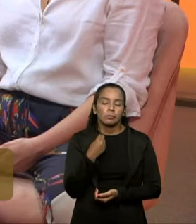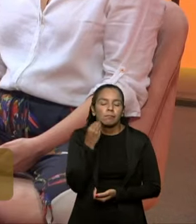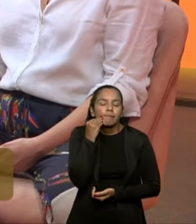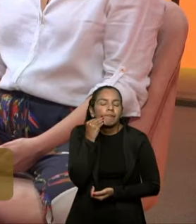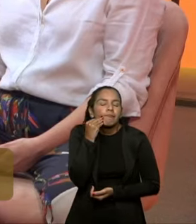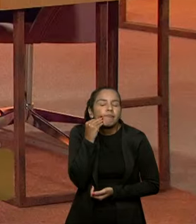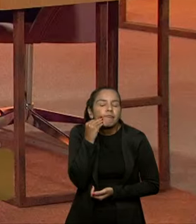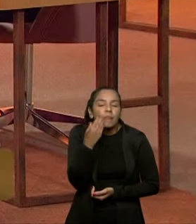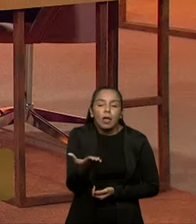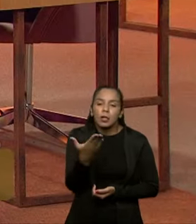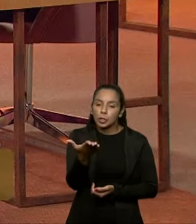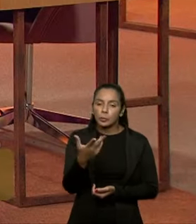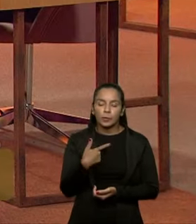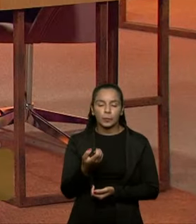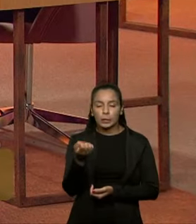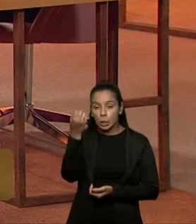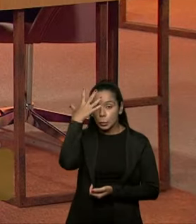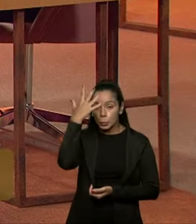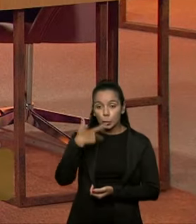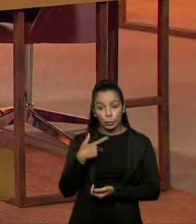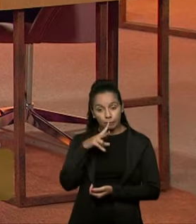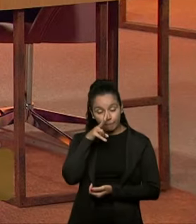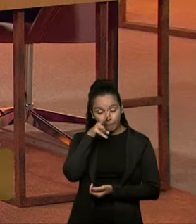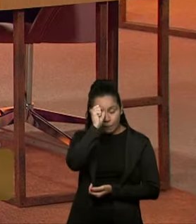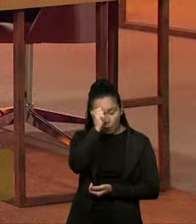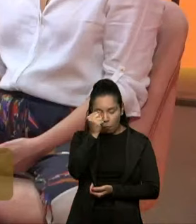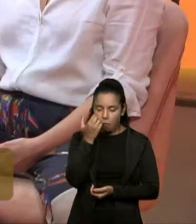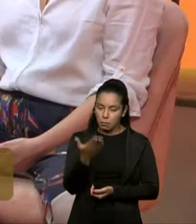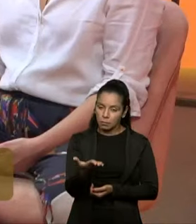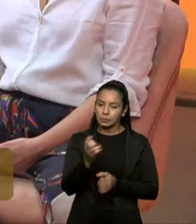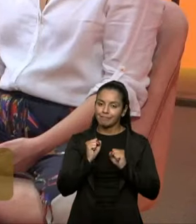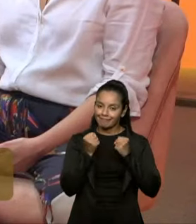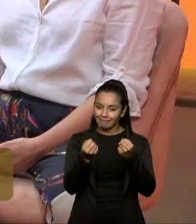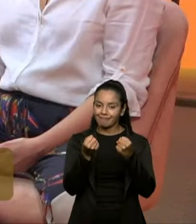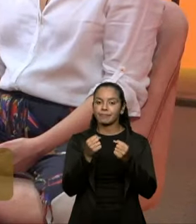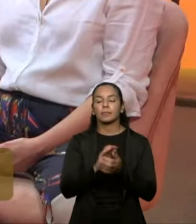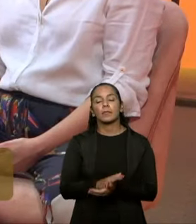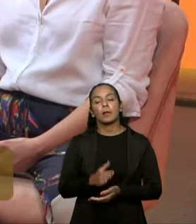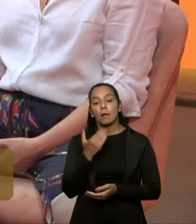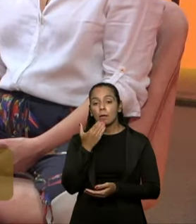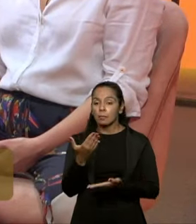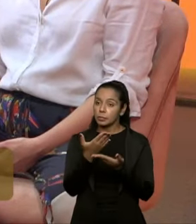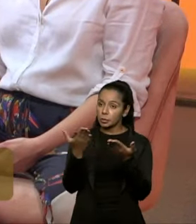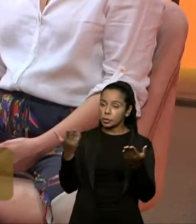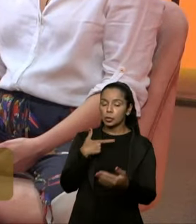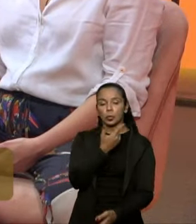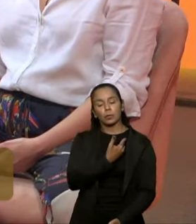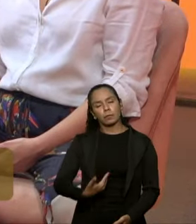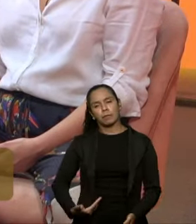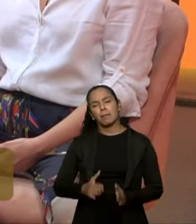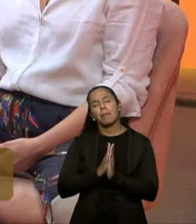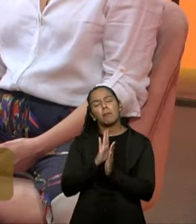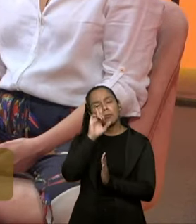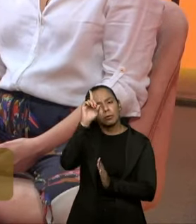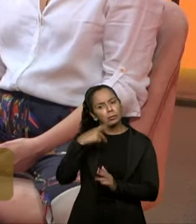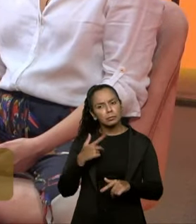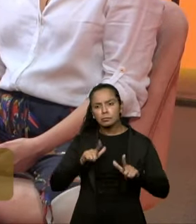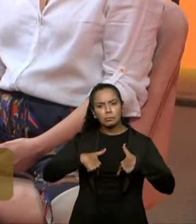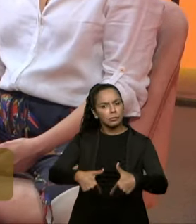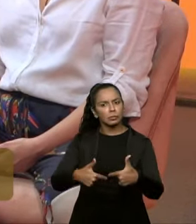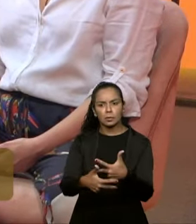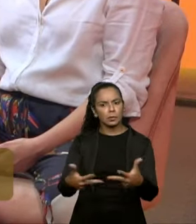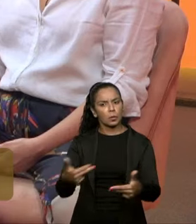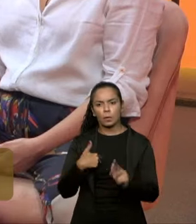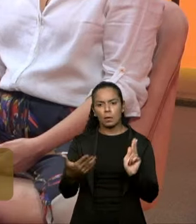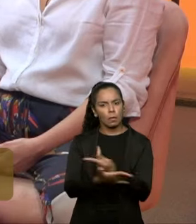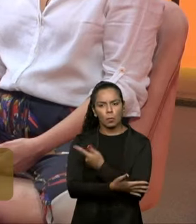para você, muita luz, muita força, e pedindo que os nossos governantes, pelo amor de Deus, tomem atitudes e que essas coisas não